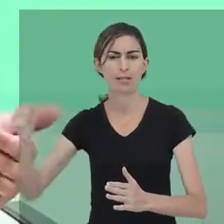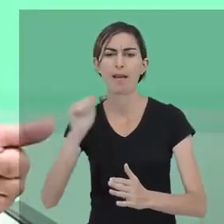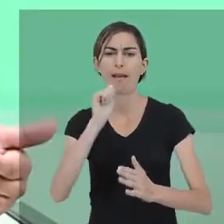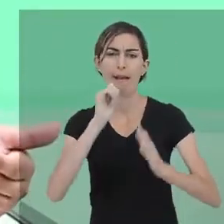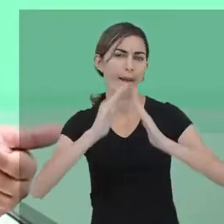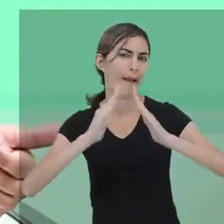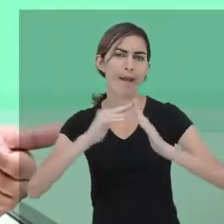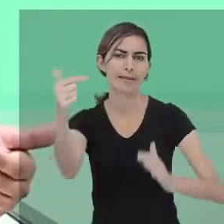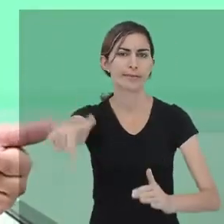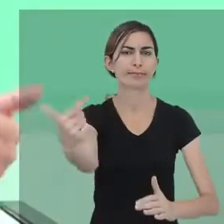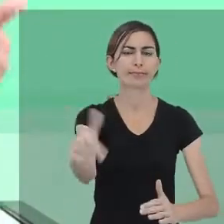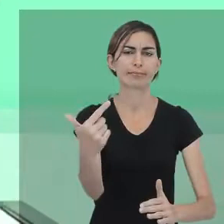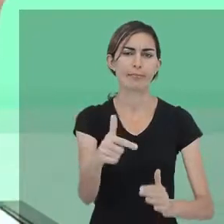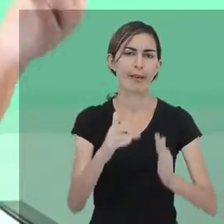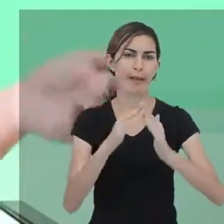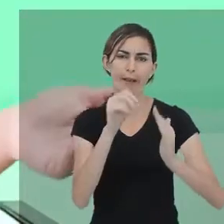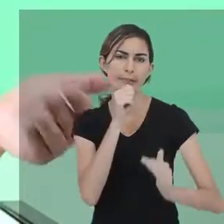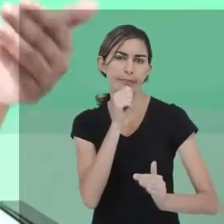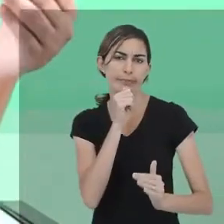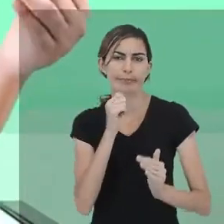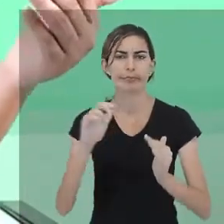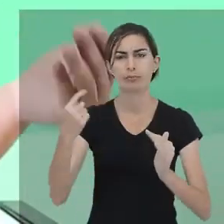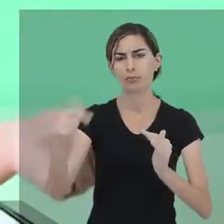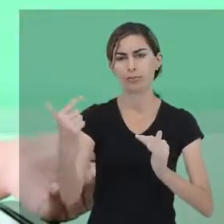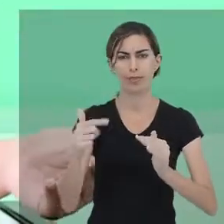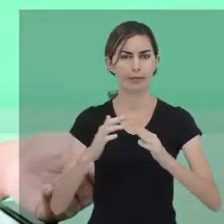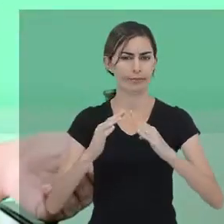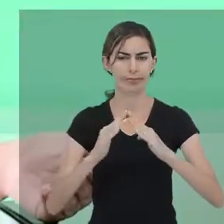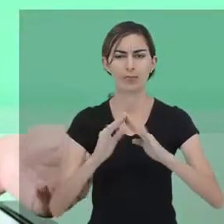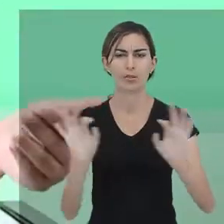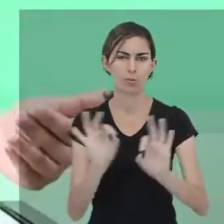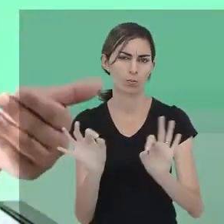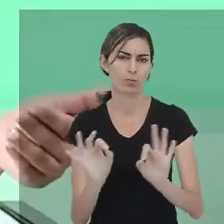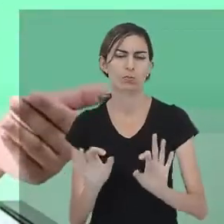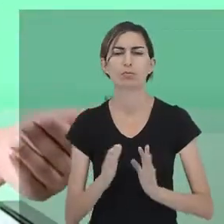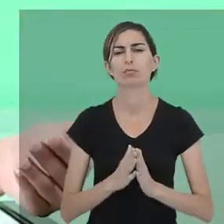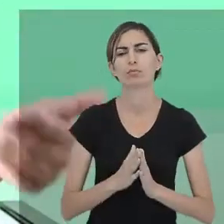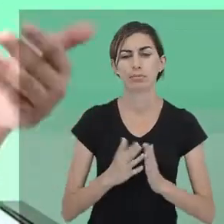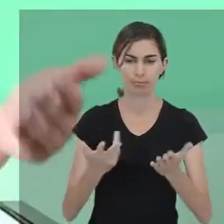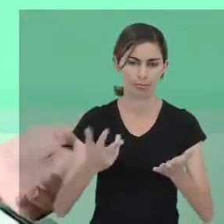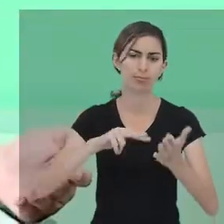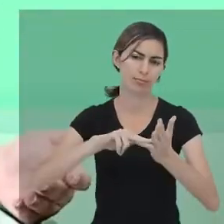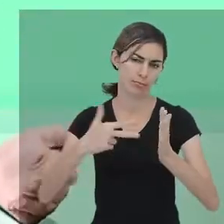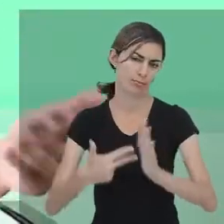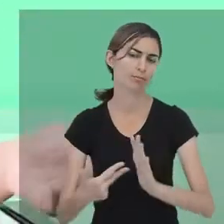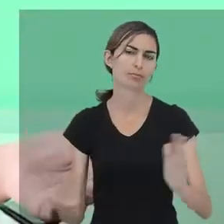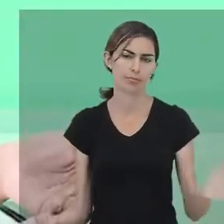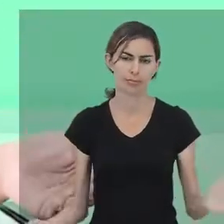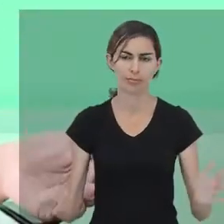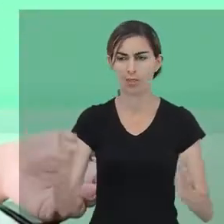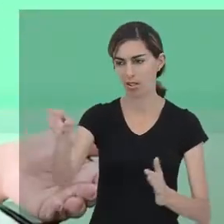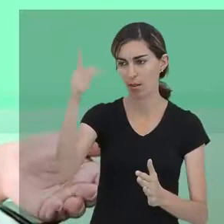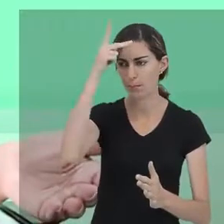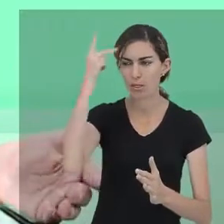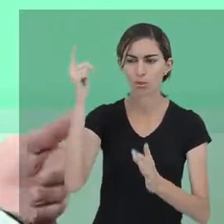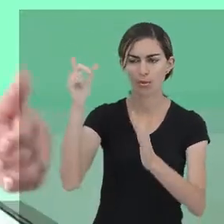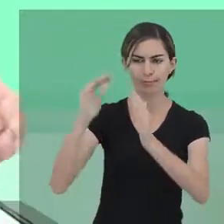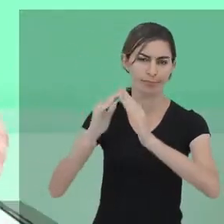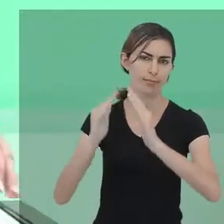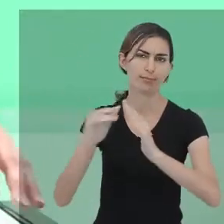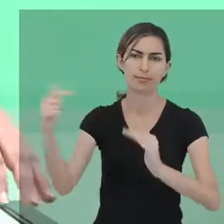casa, homeless. Né? This man is a homeless. Esse homem é um sem teto, sem casa.